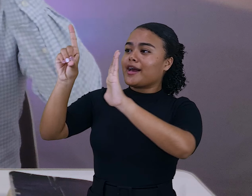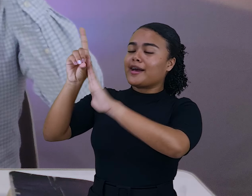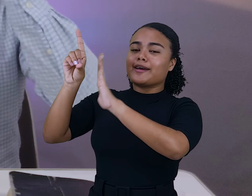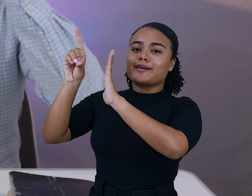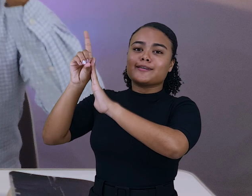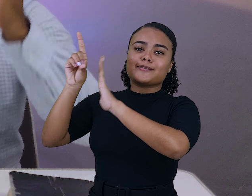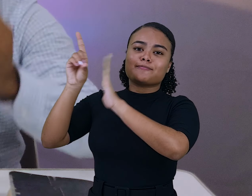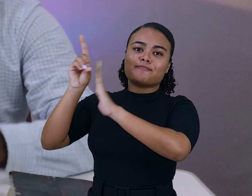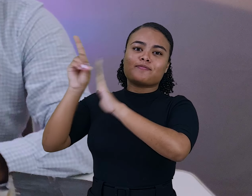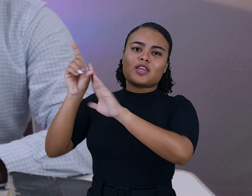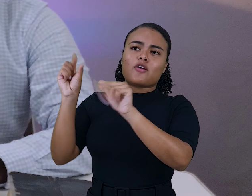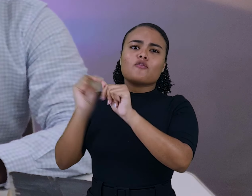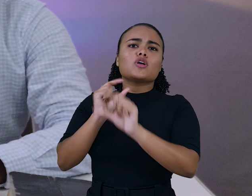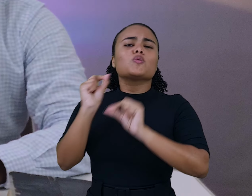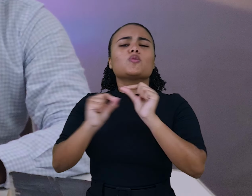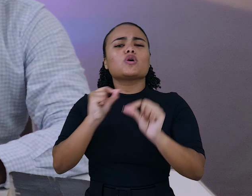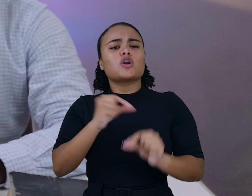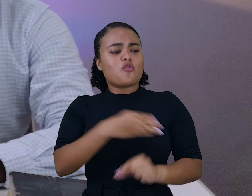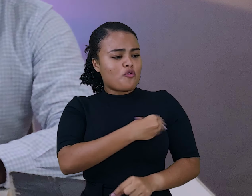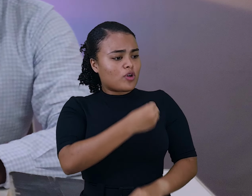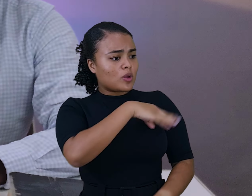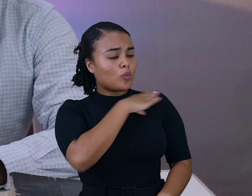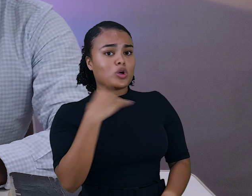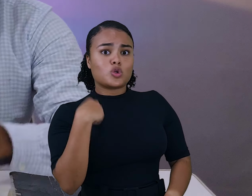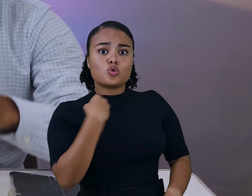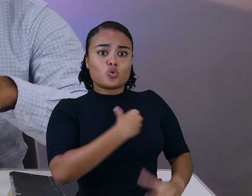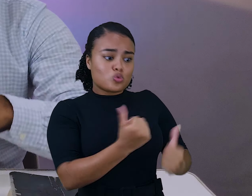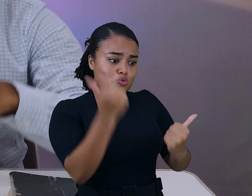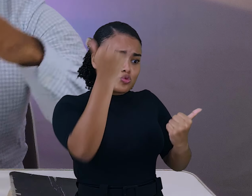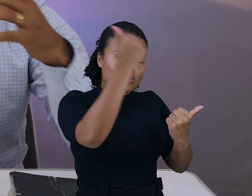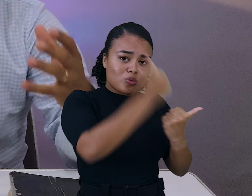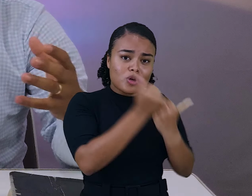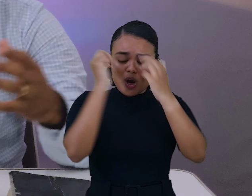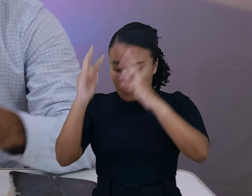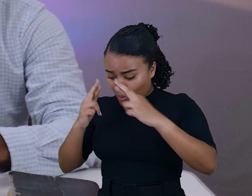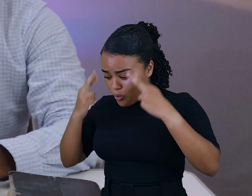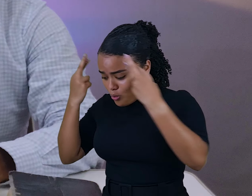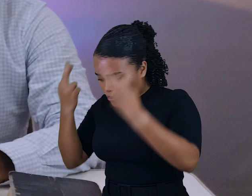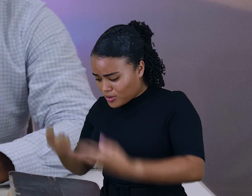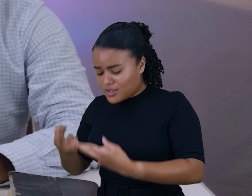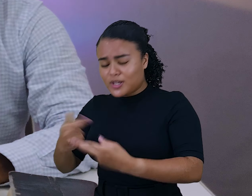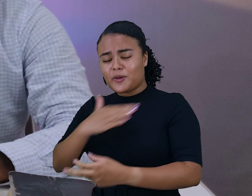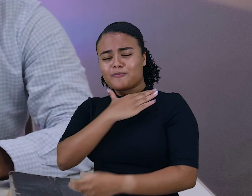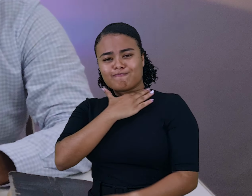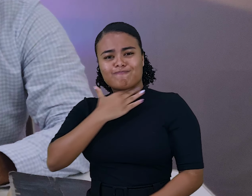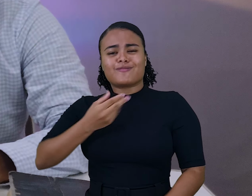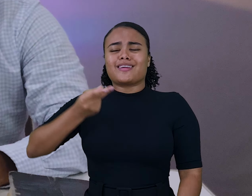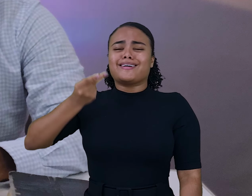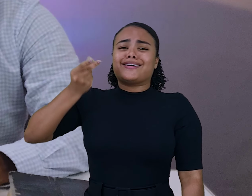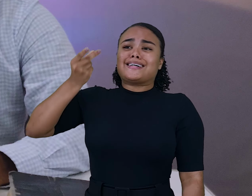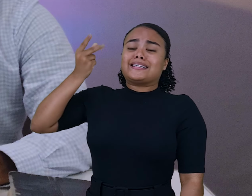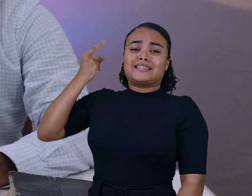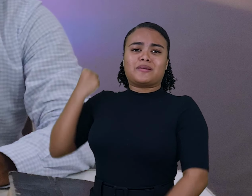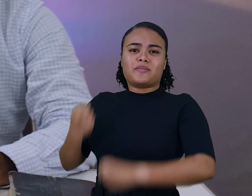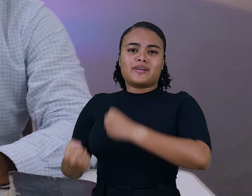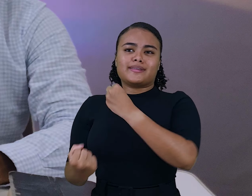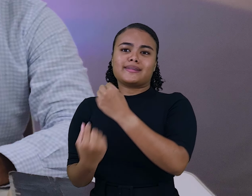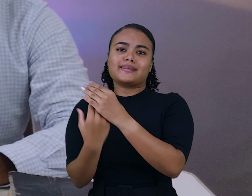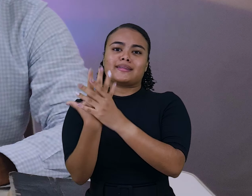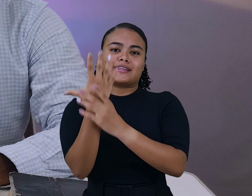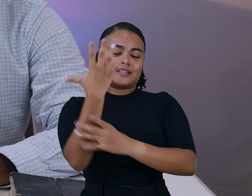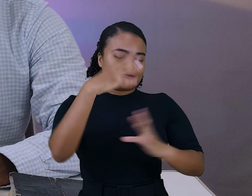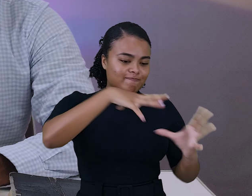Deus fez com que o seu filho morresse, ou seja, o Cordeiro foi morto desde antes da